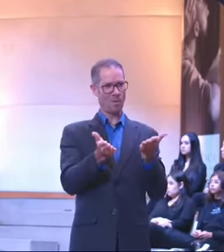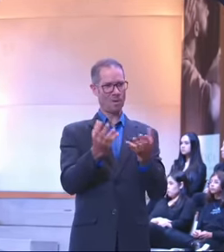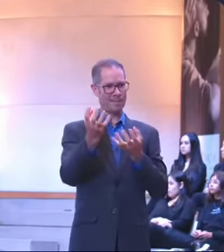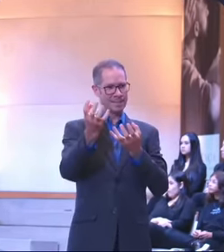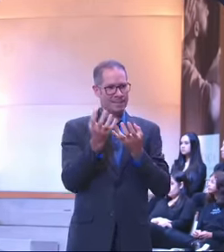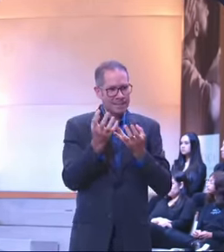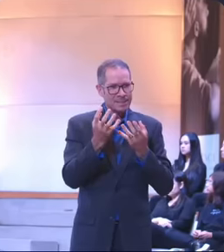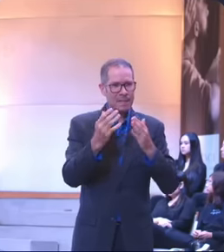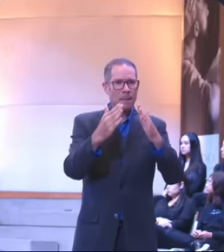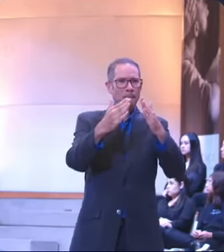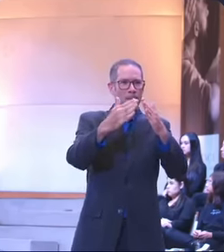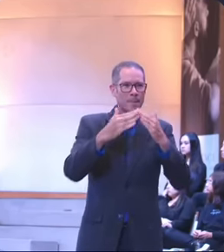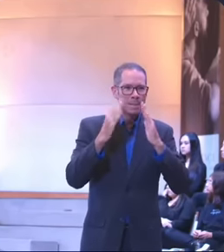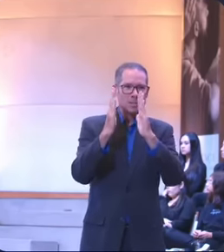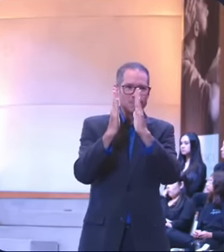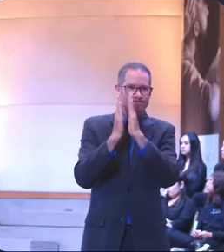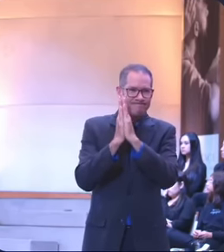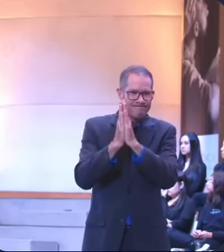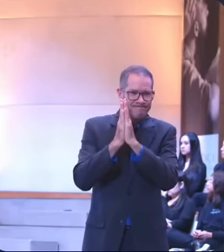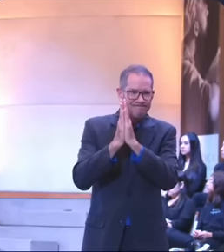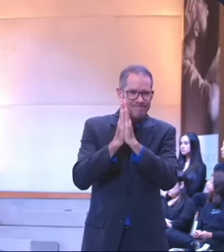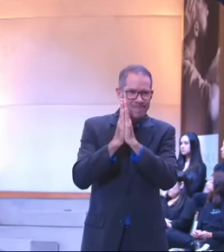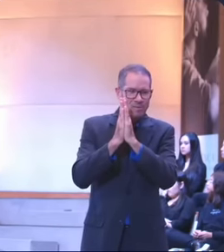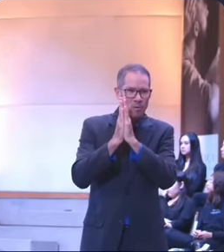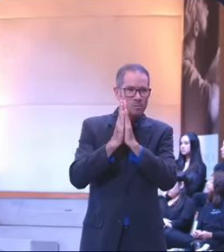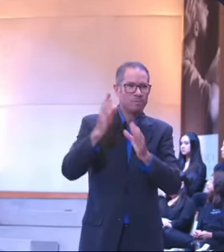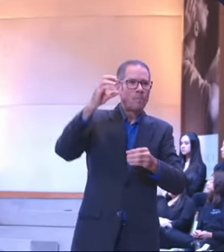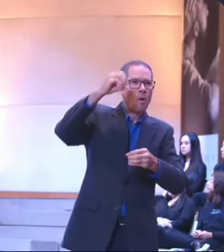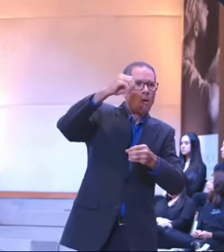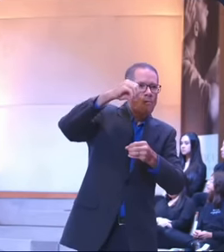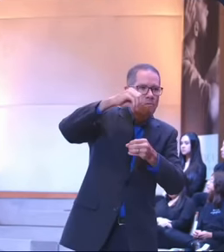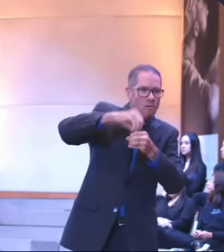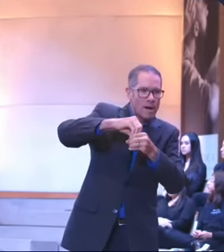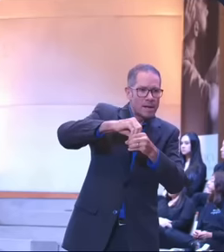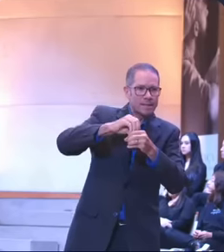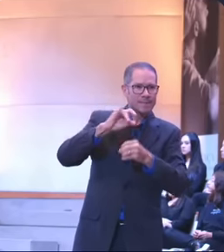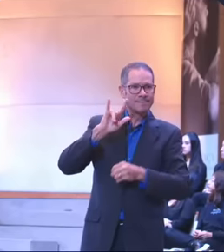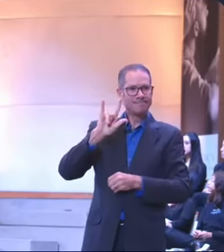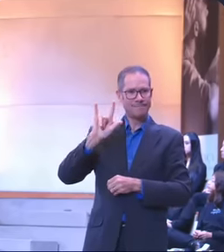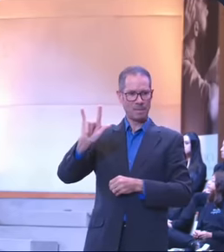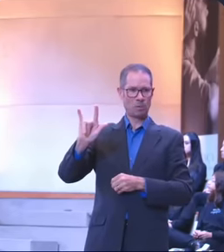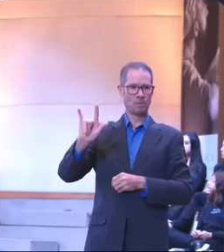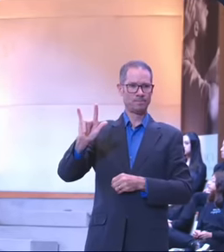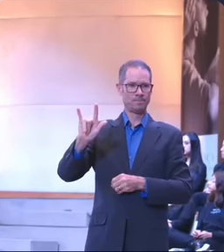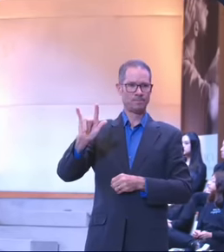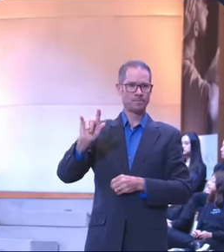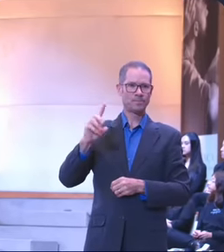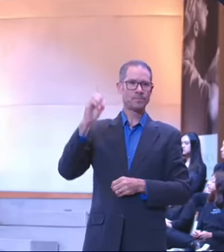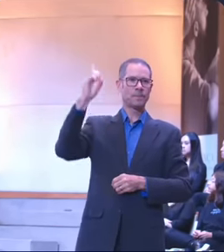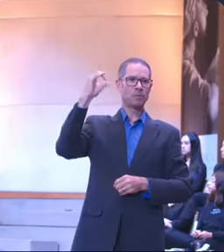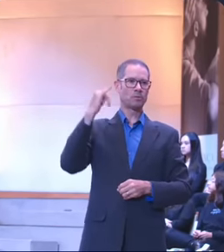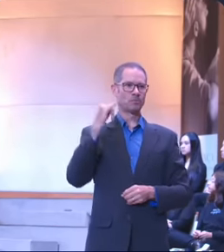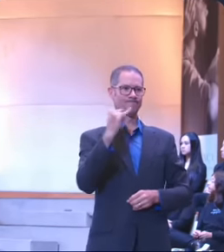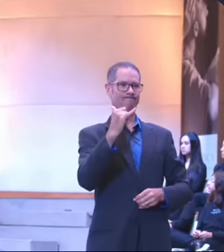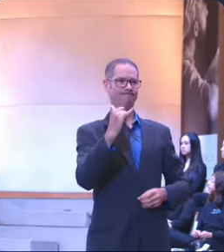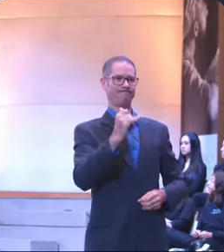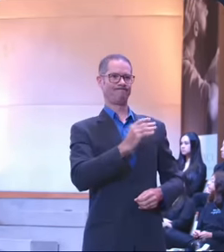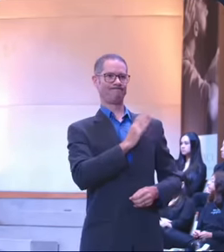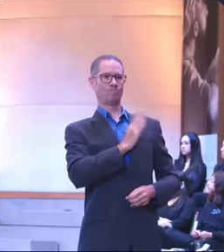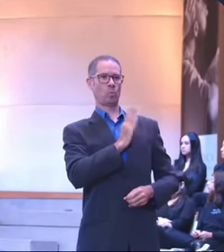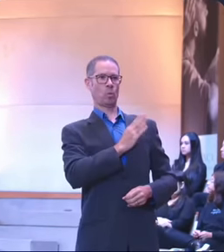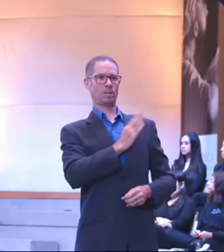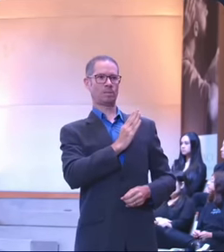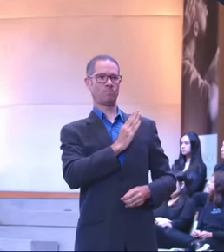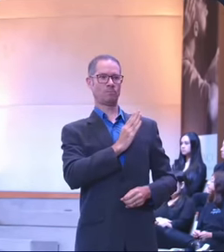pedir um favor para você. Que a gente levantasse uma oferta de amor. Aquilo que Deus colocar no teu coração. Para